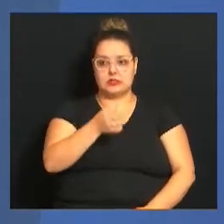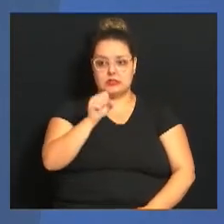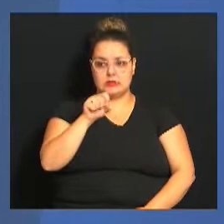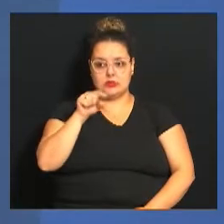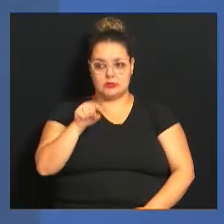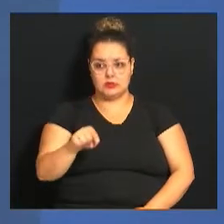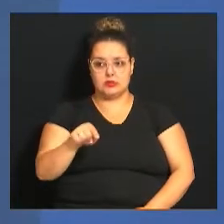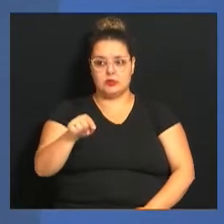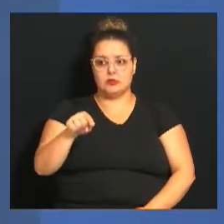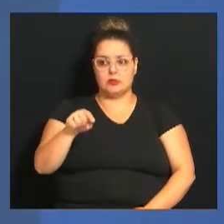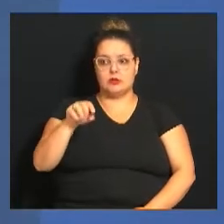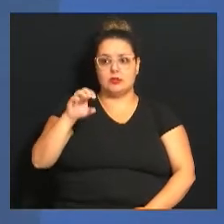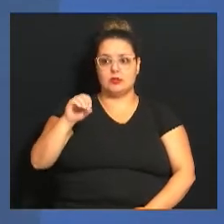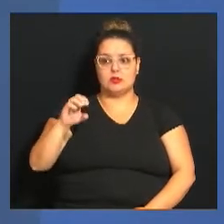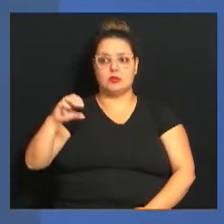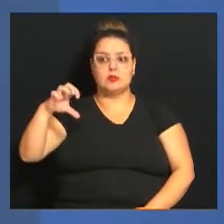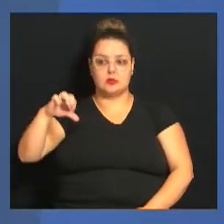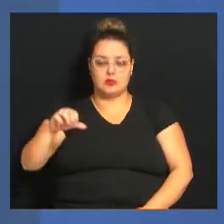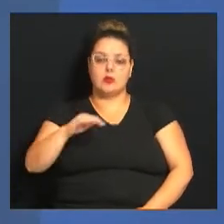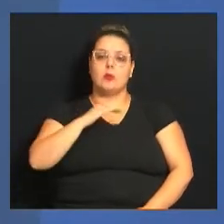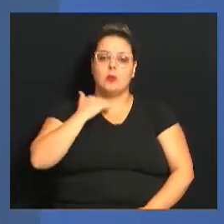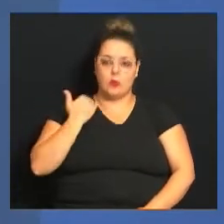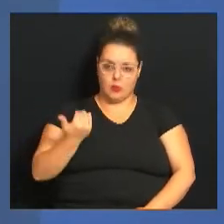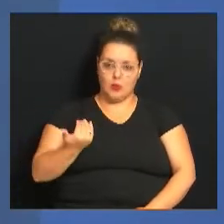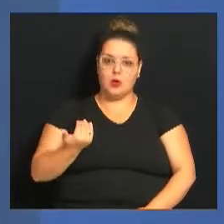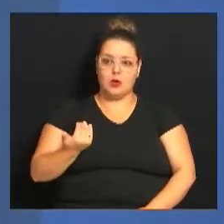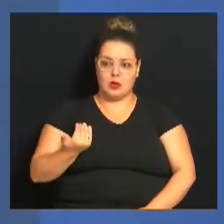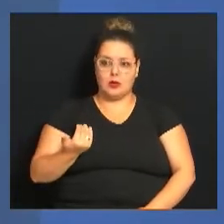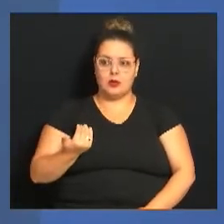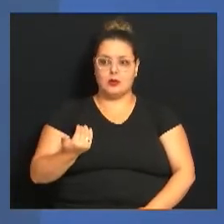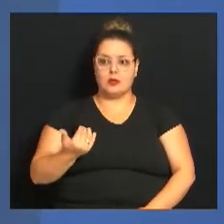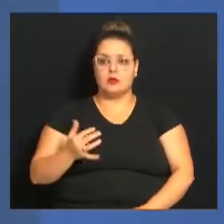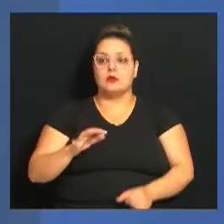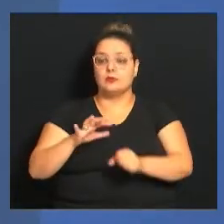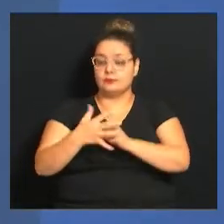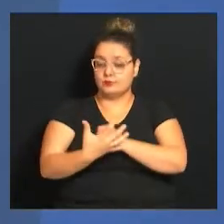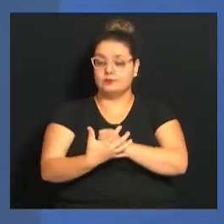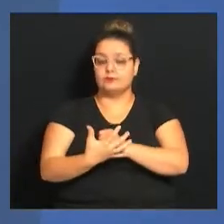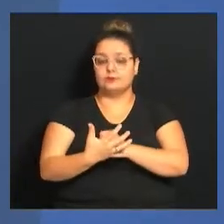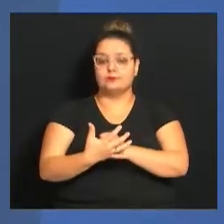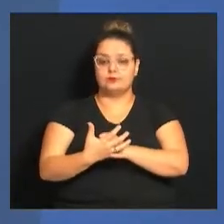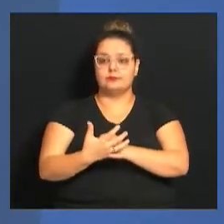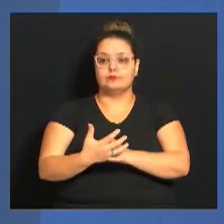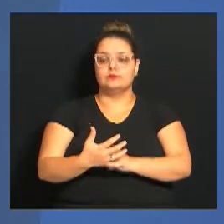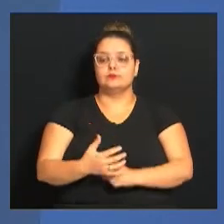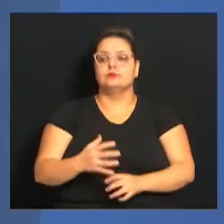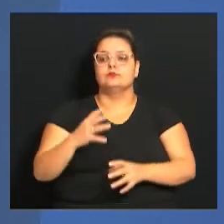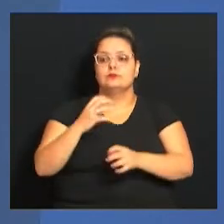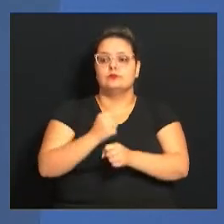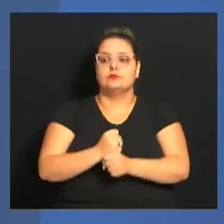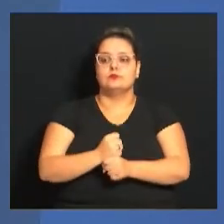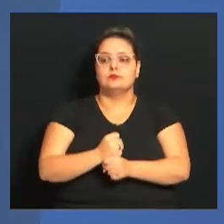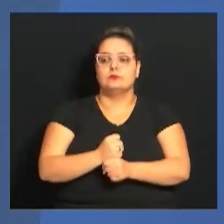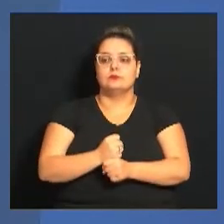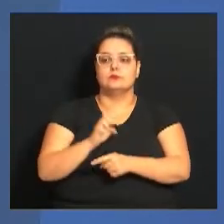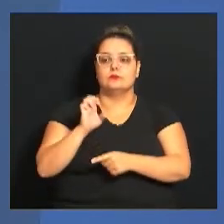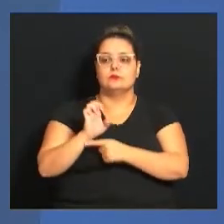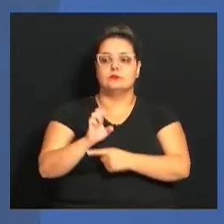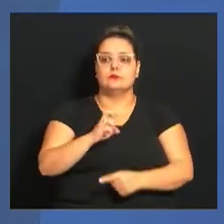168.009 pessoas que morreram em decorrência da Covid-19. Num total, o estado soma